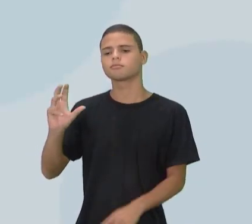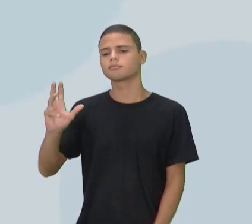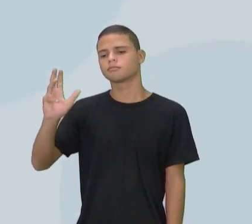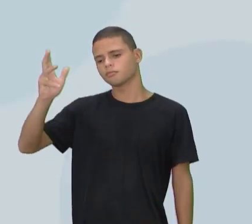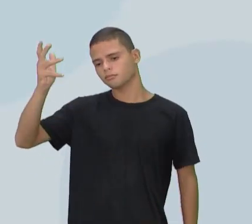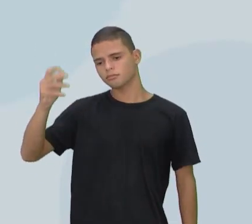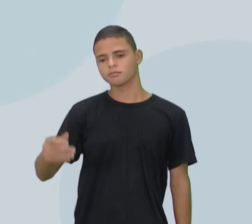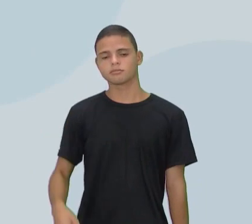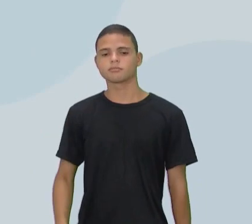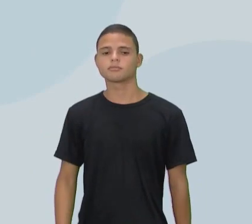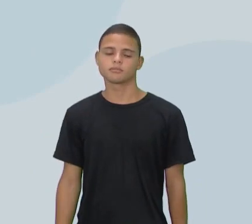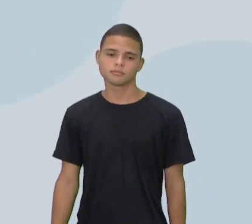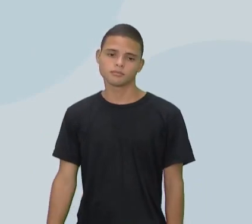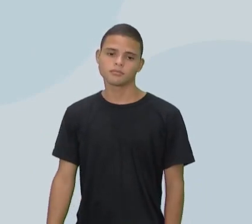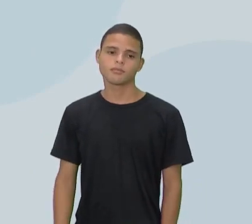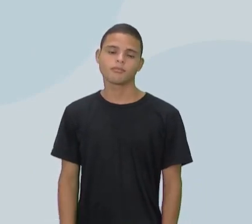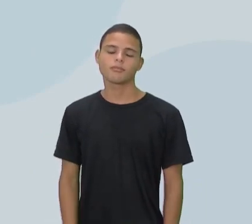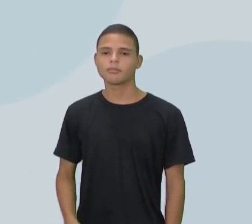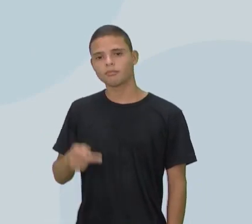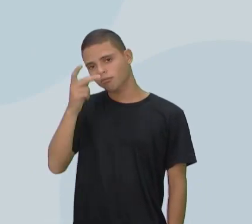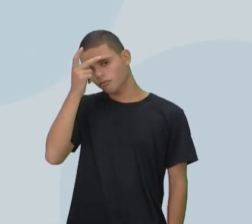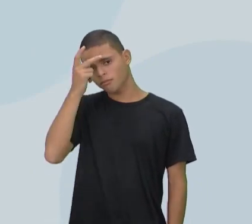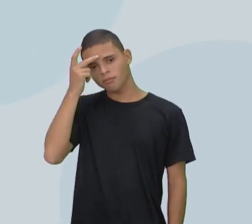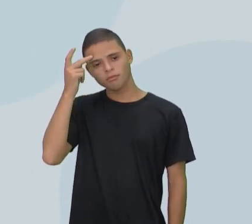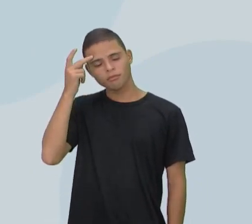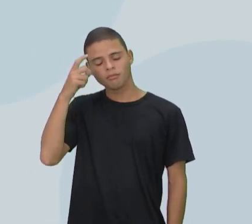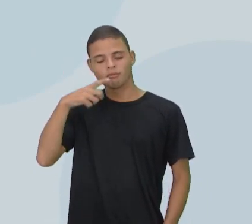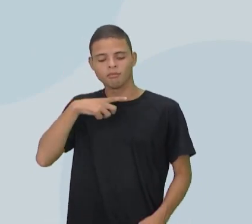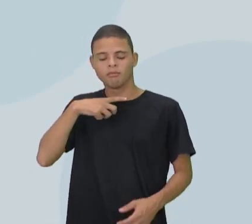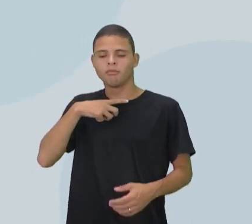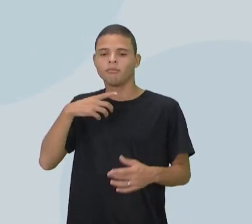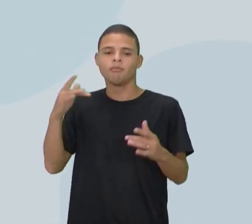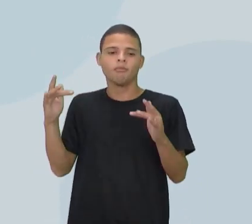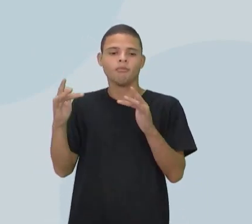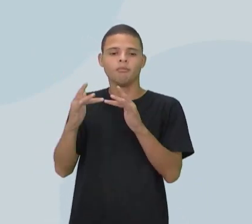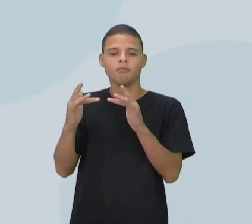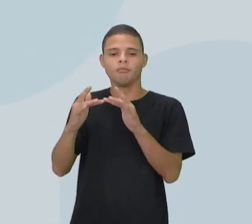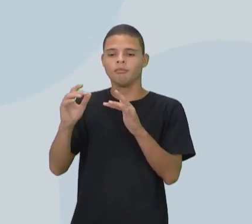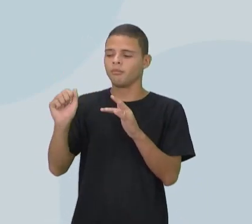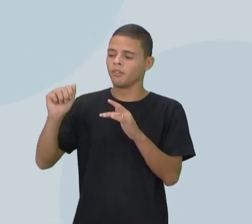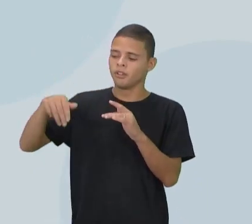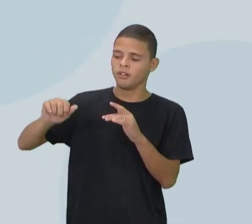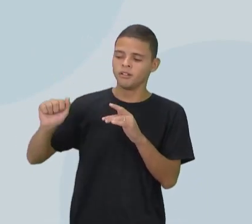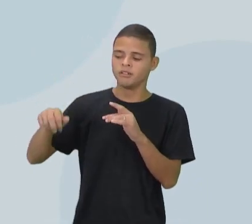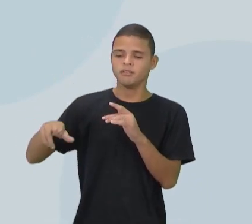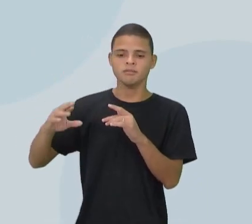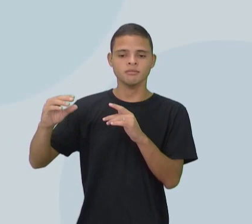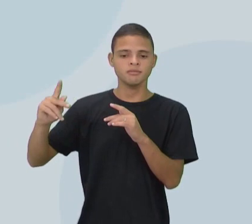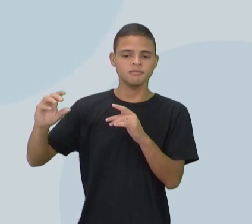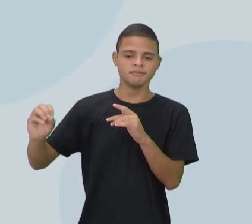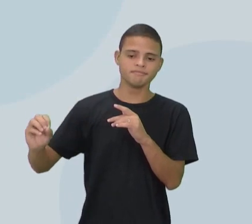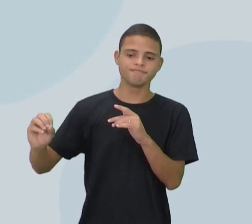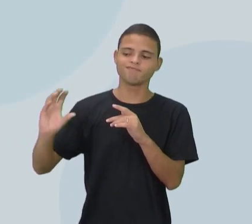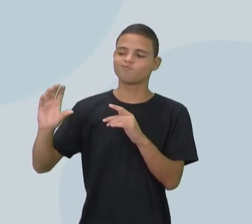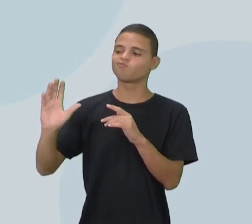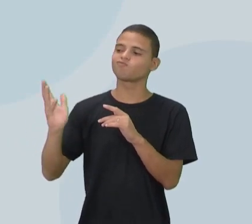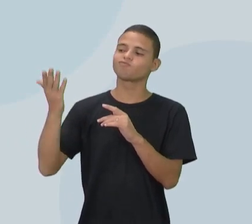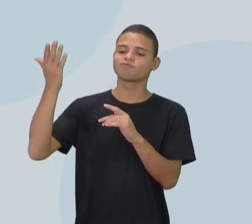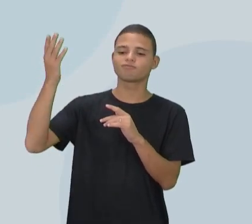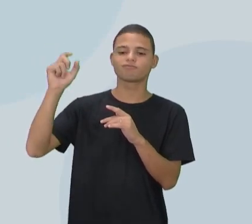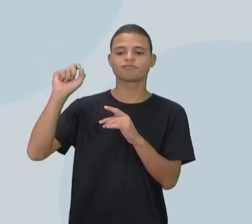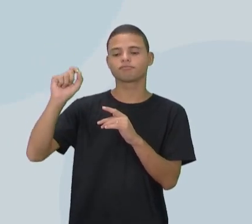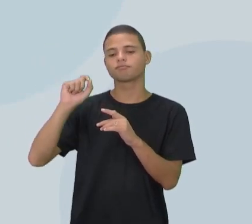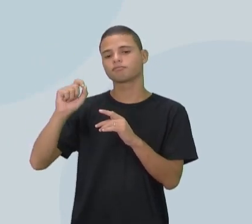acontecendo das pessoas estarem em contato com o amianto, né? Com esse material que